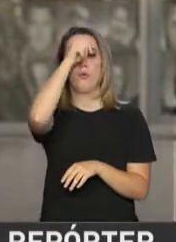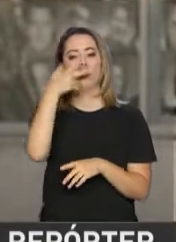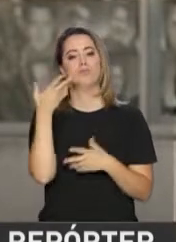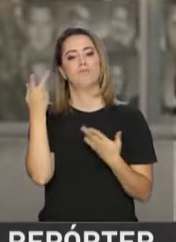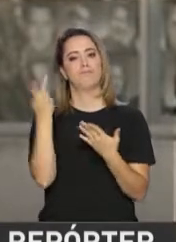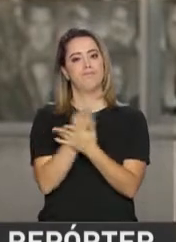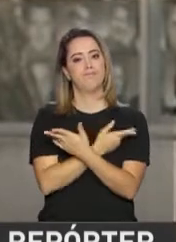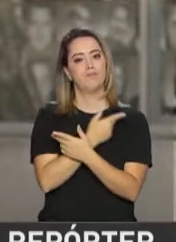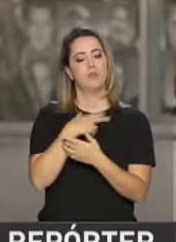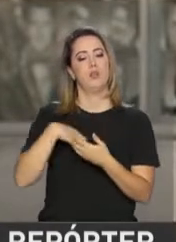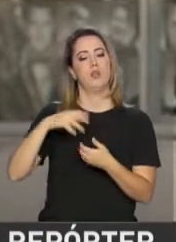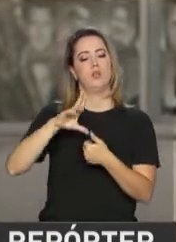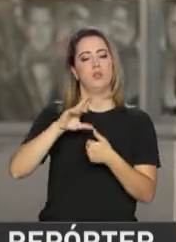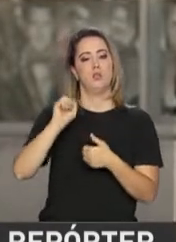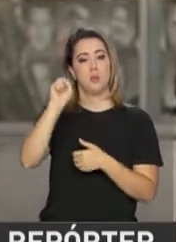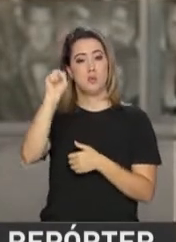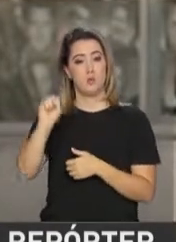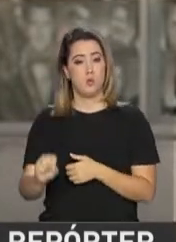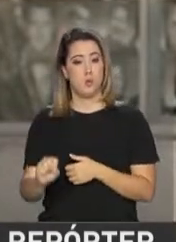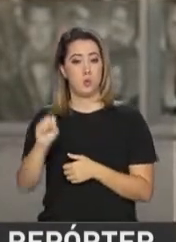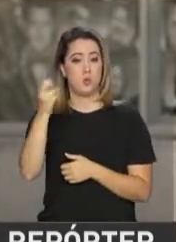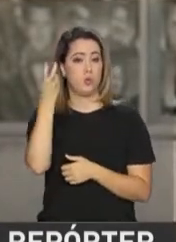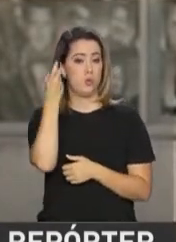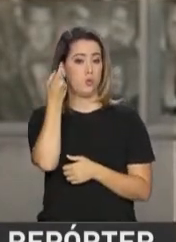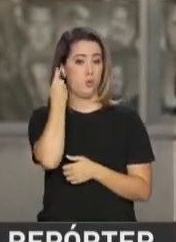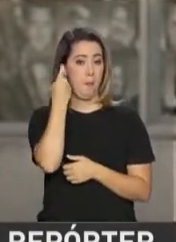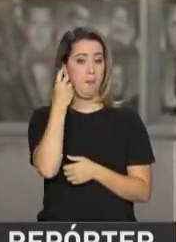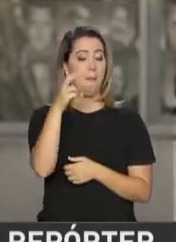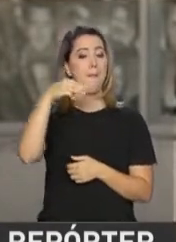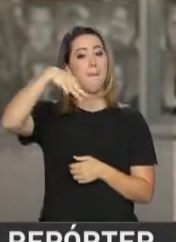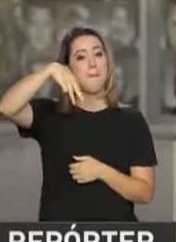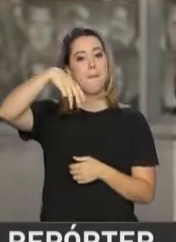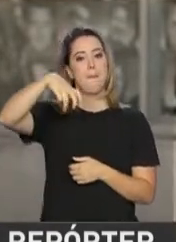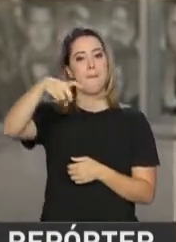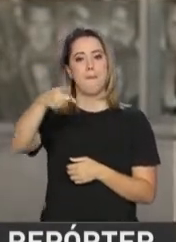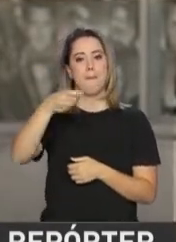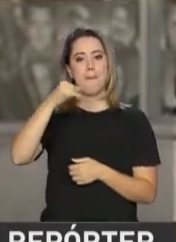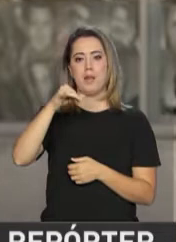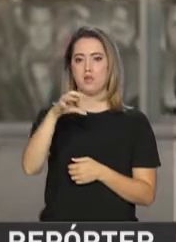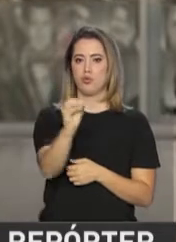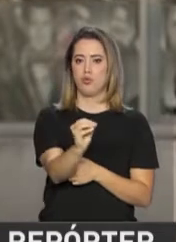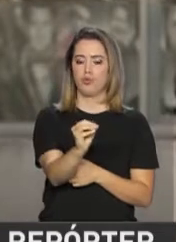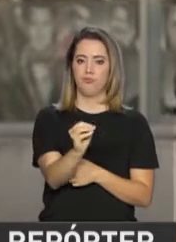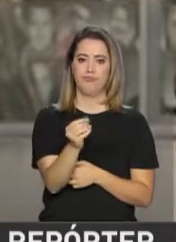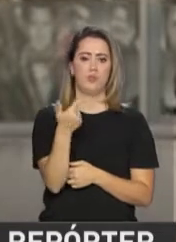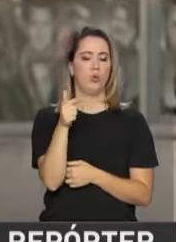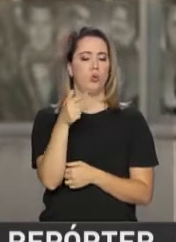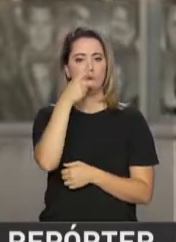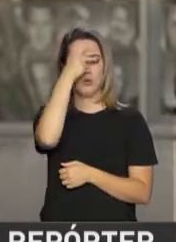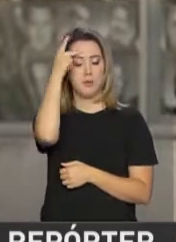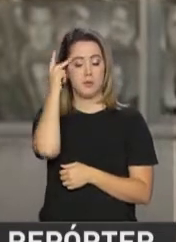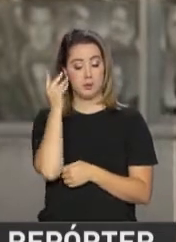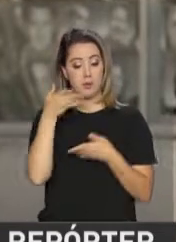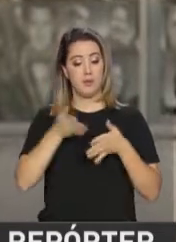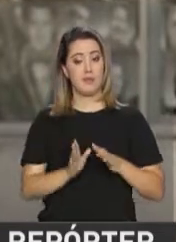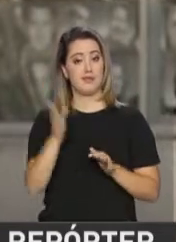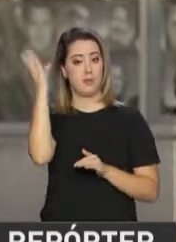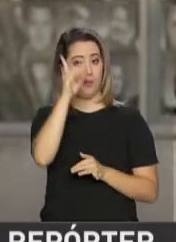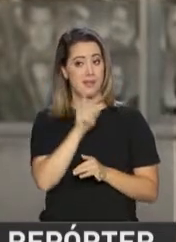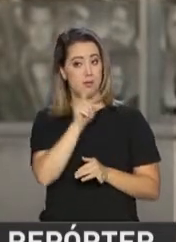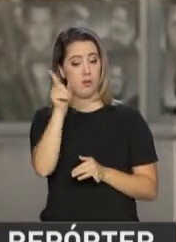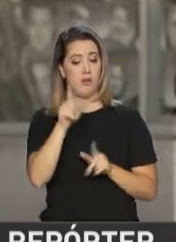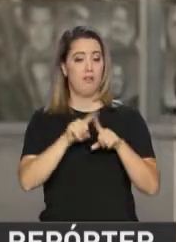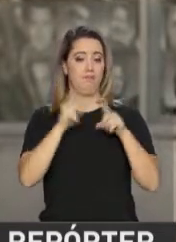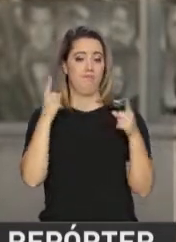atingiu a região sul do país até o momento não há registro de brasileiros entre as vítimas o itamaraty segue acompanhando a situação